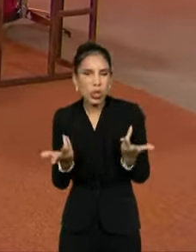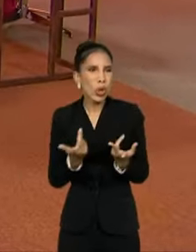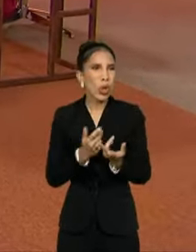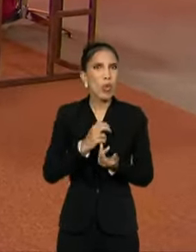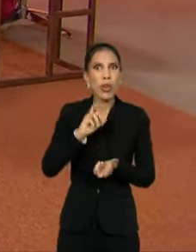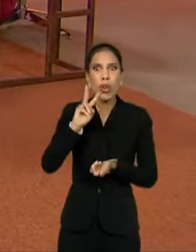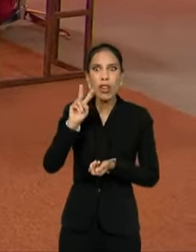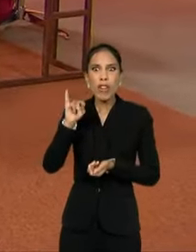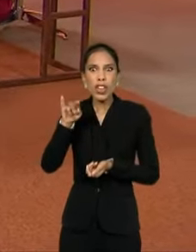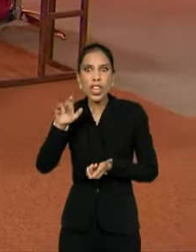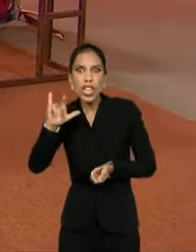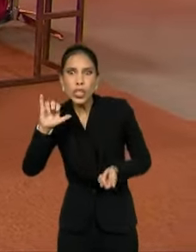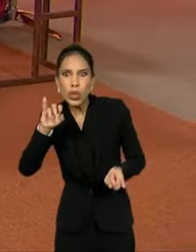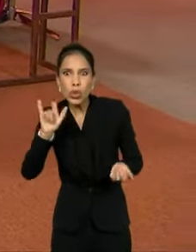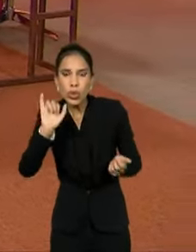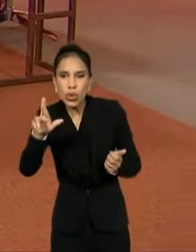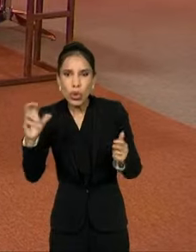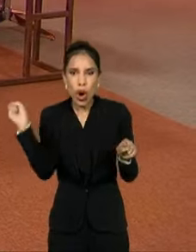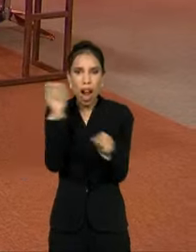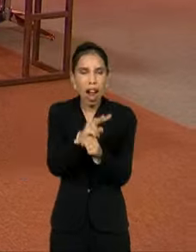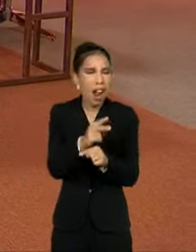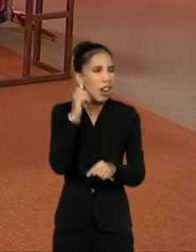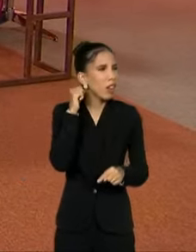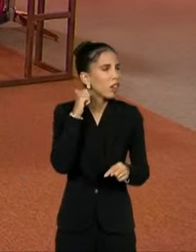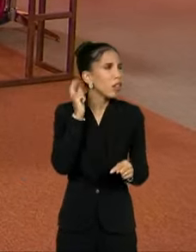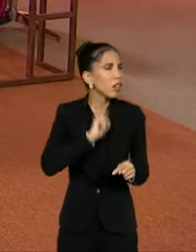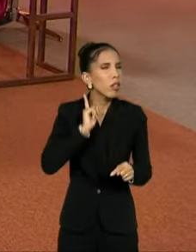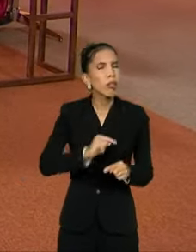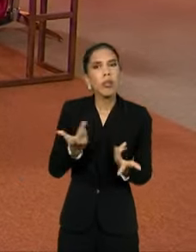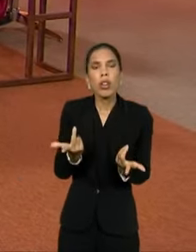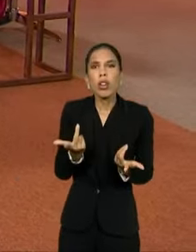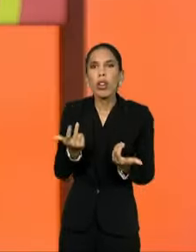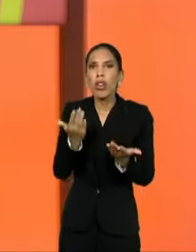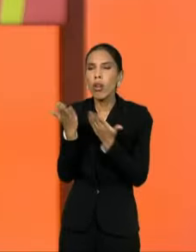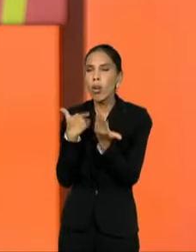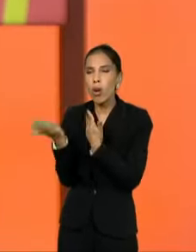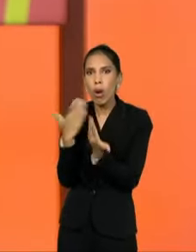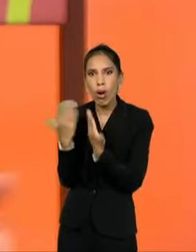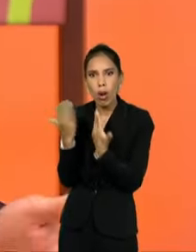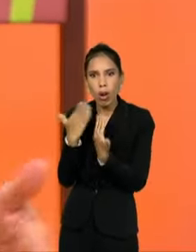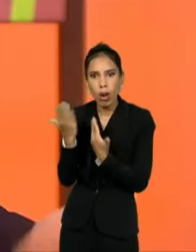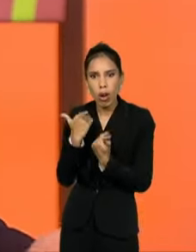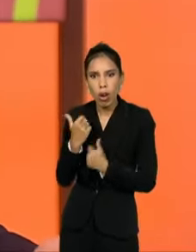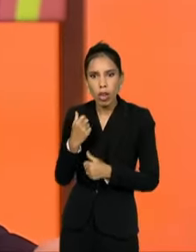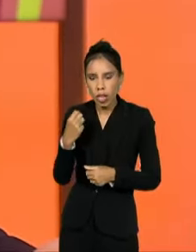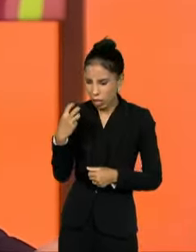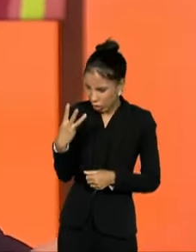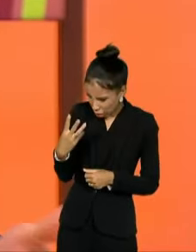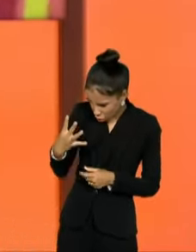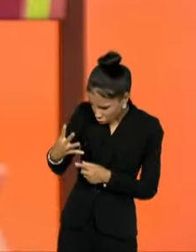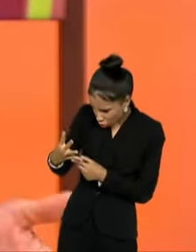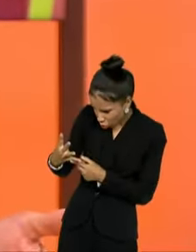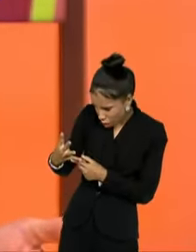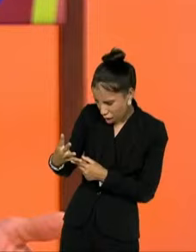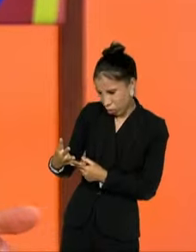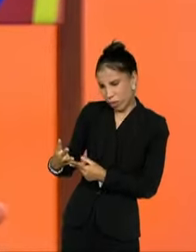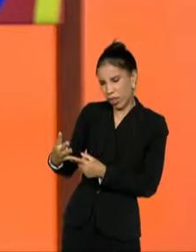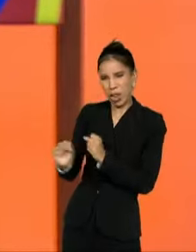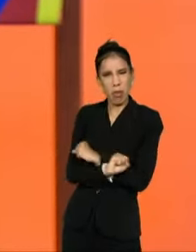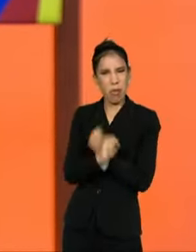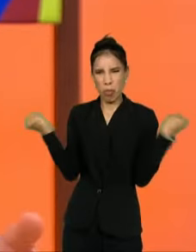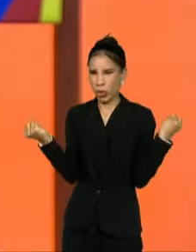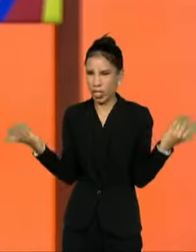Vini Júnior no Flamengo. Ele estava ligando para isso. E a gente estava no meio de uma conversa. E aí, quando eu olhei 3, 4 ligações do Arley, eu falei, gente, não é possível,